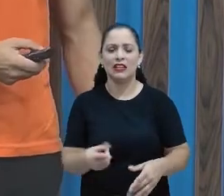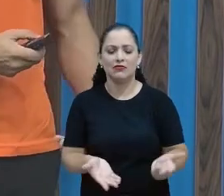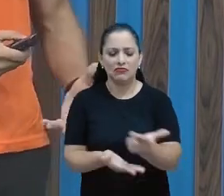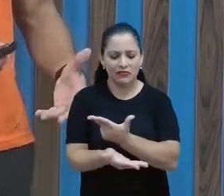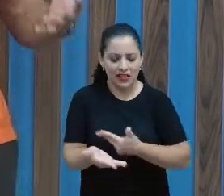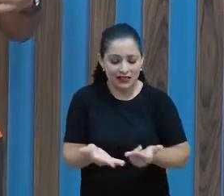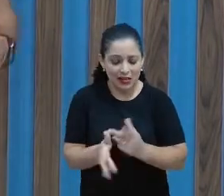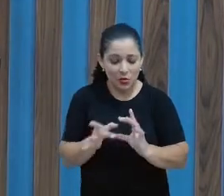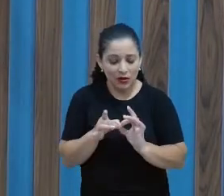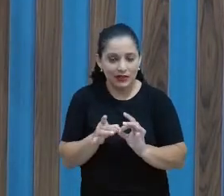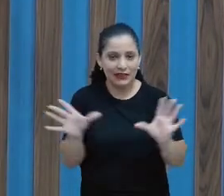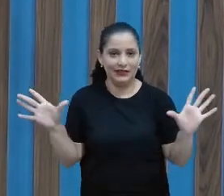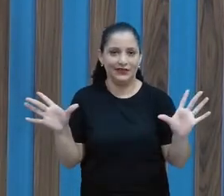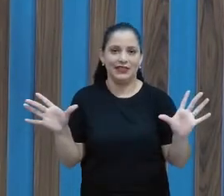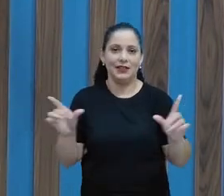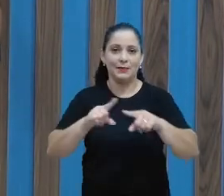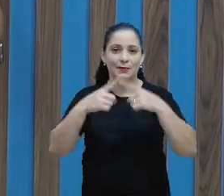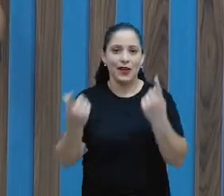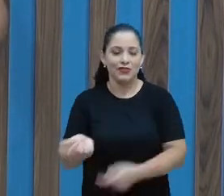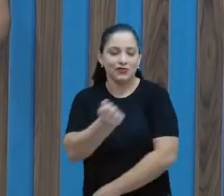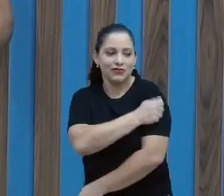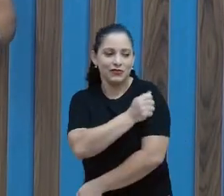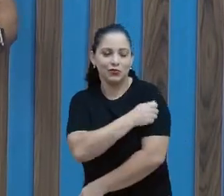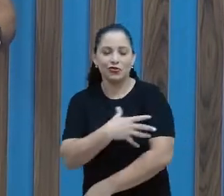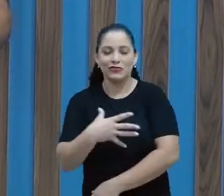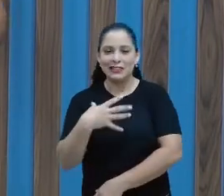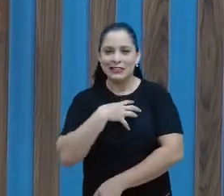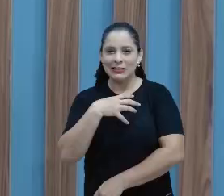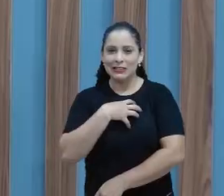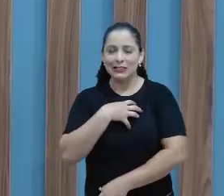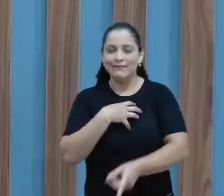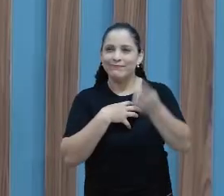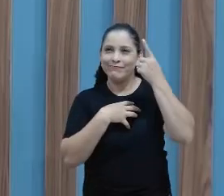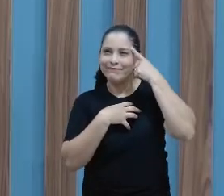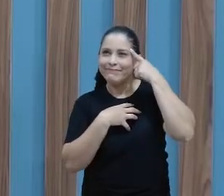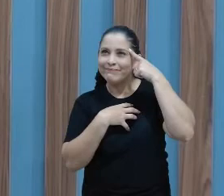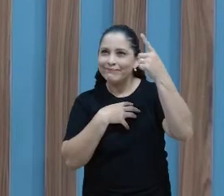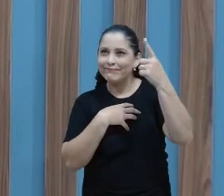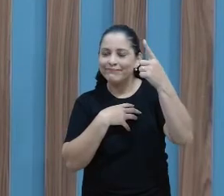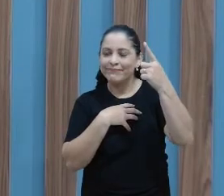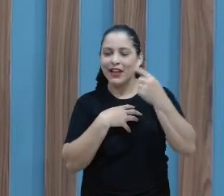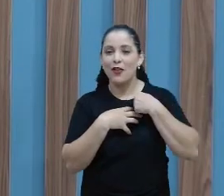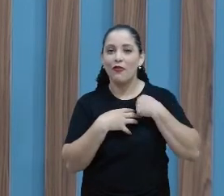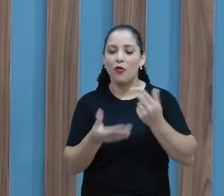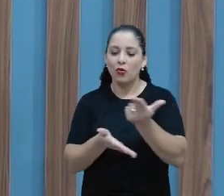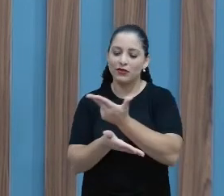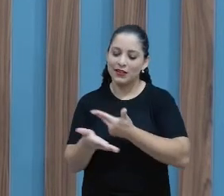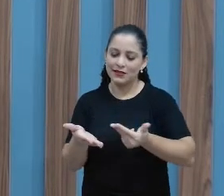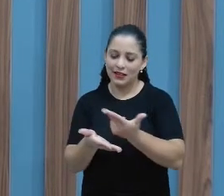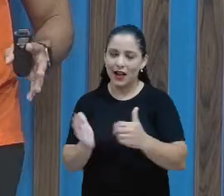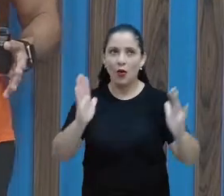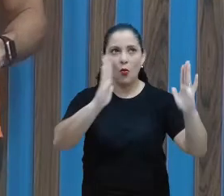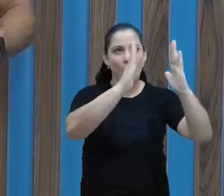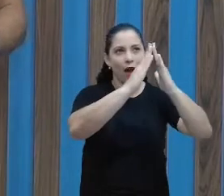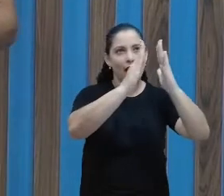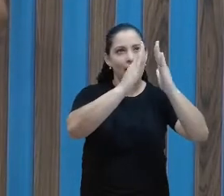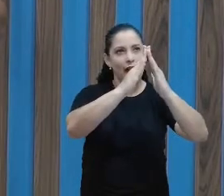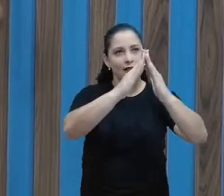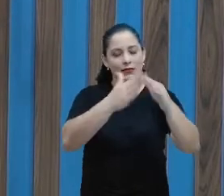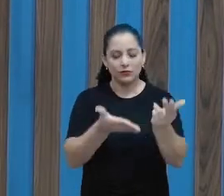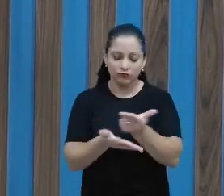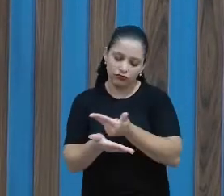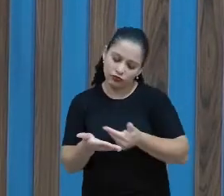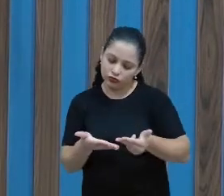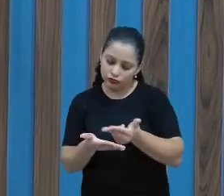os alunos já têm essa noção, né? Tem. De tipo, eu vou desenhar aqui a fachada de uma casa. Então, eles